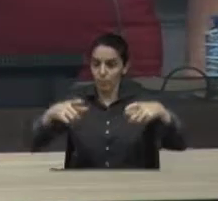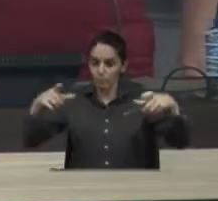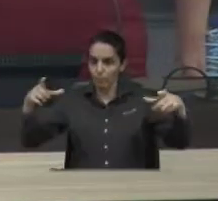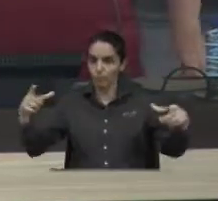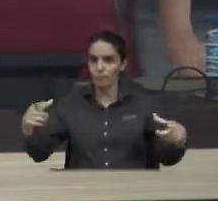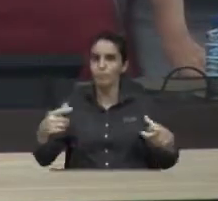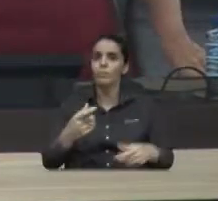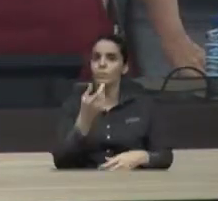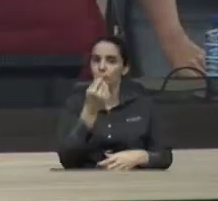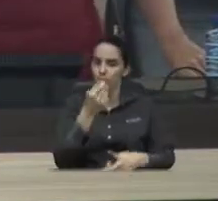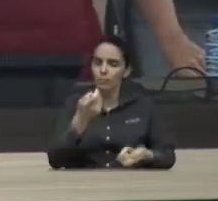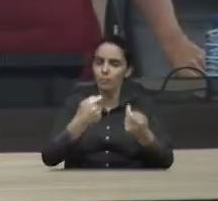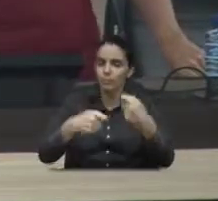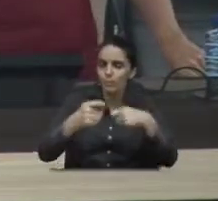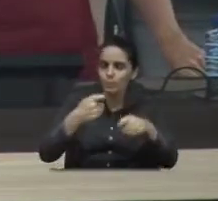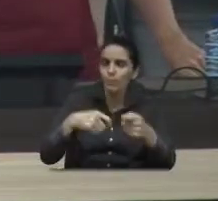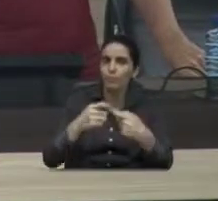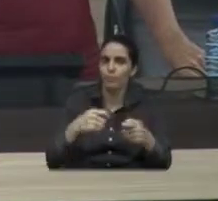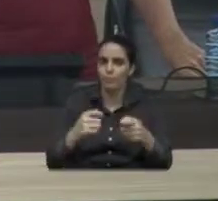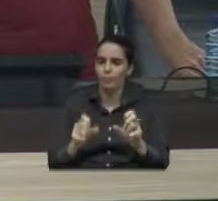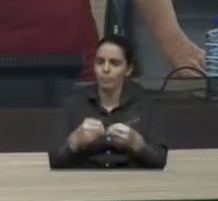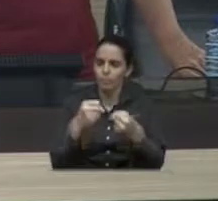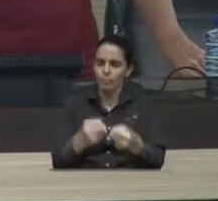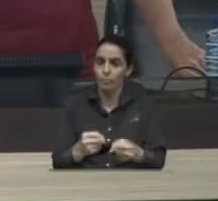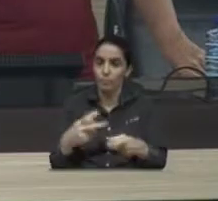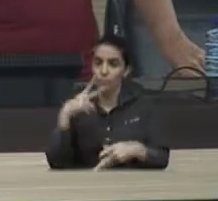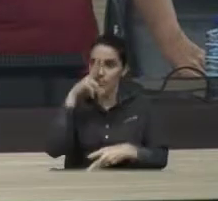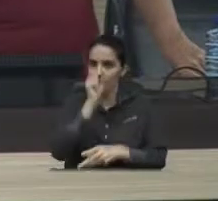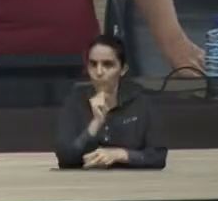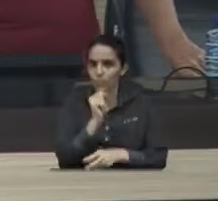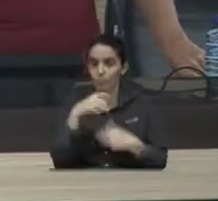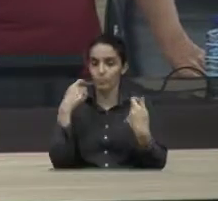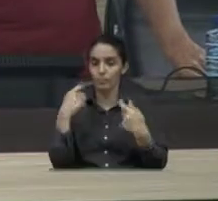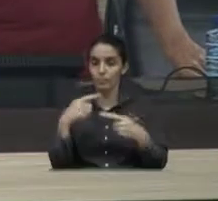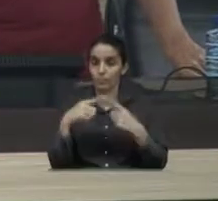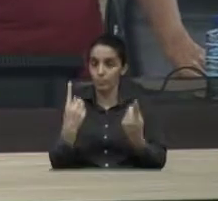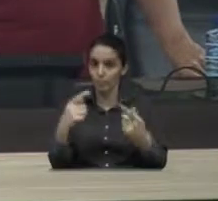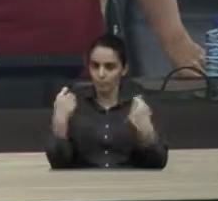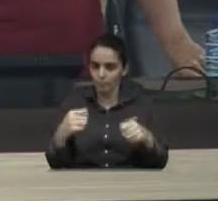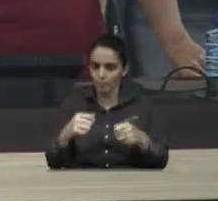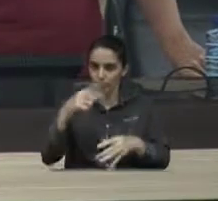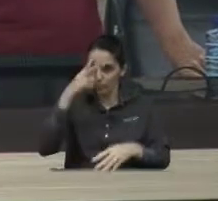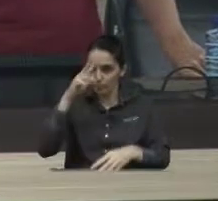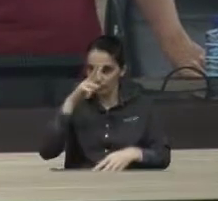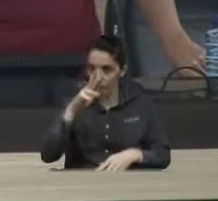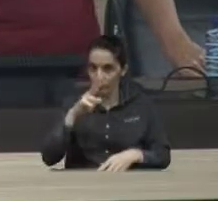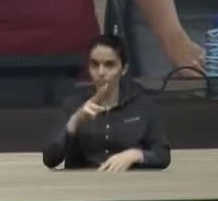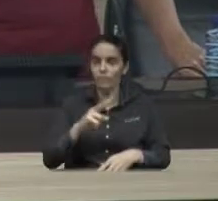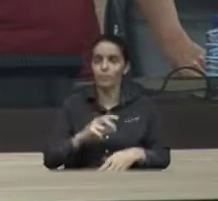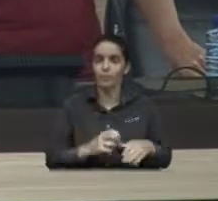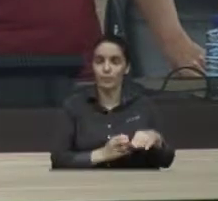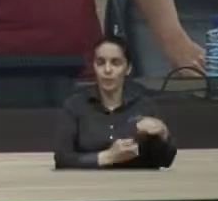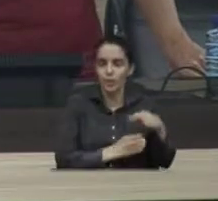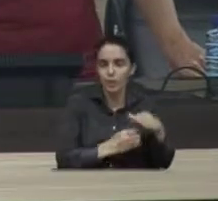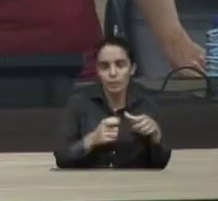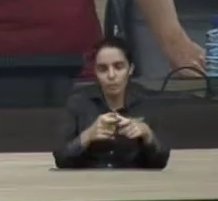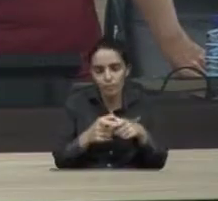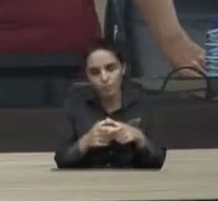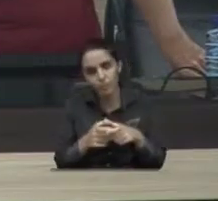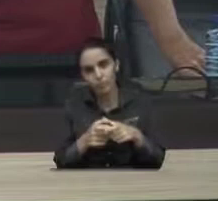perante a cidade, mas não podemos esquecer do nosso